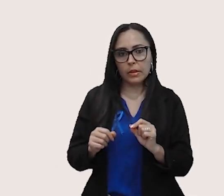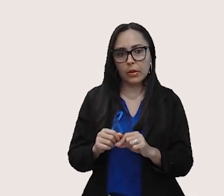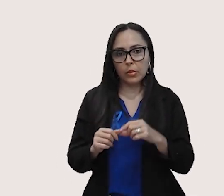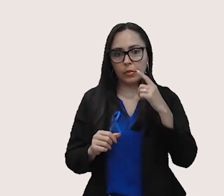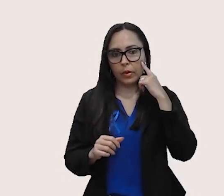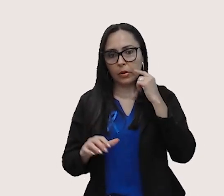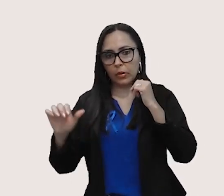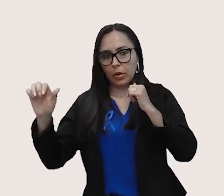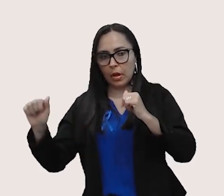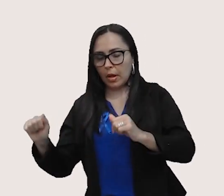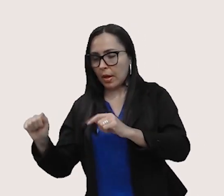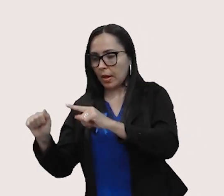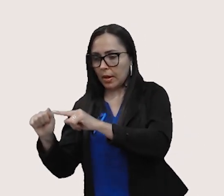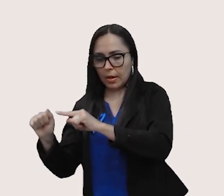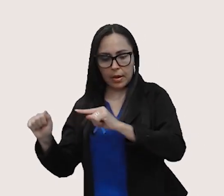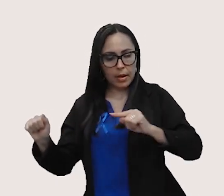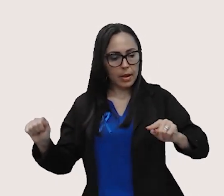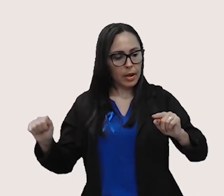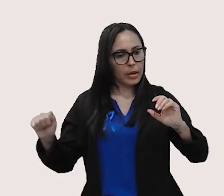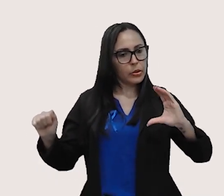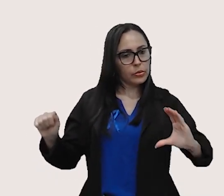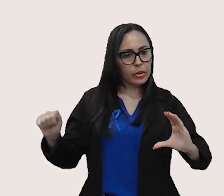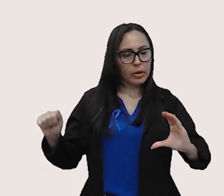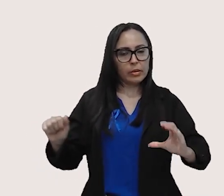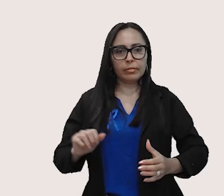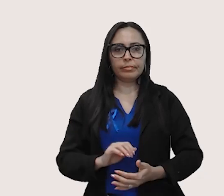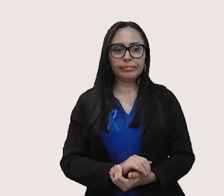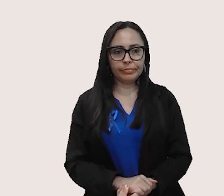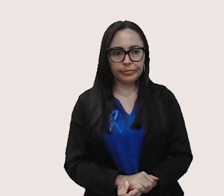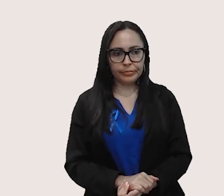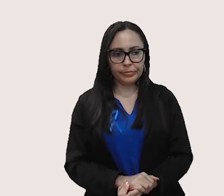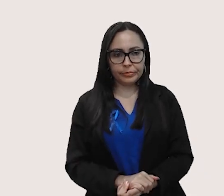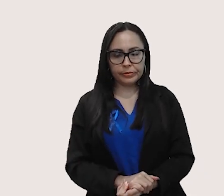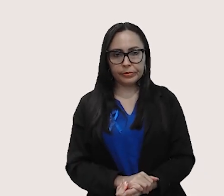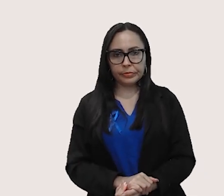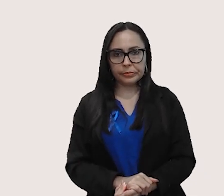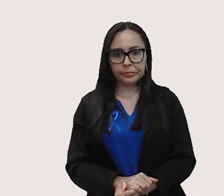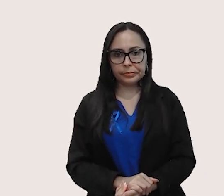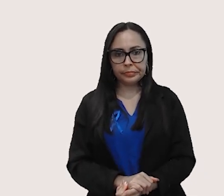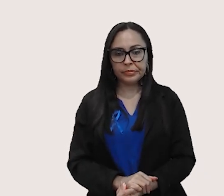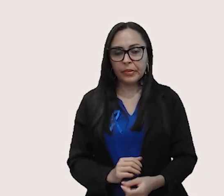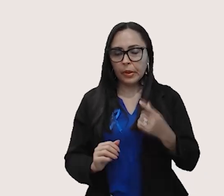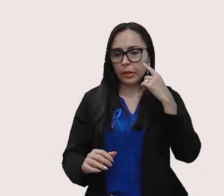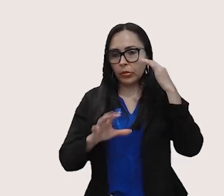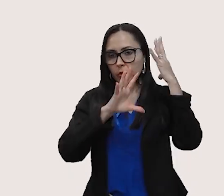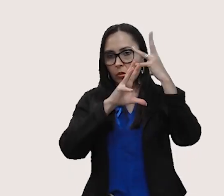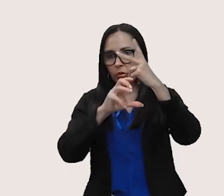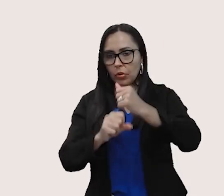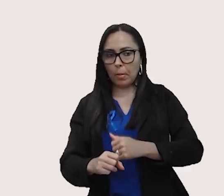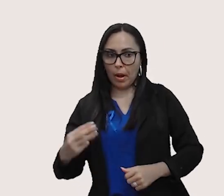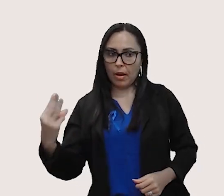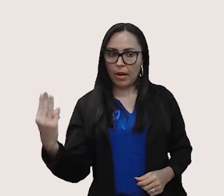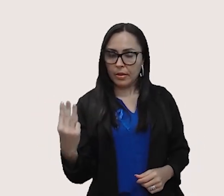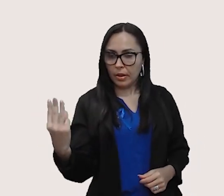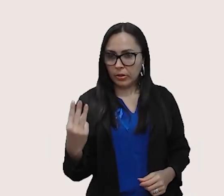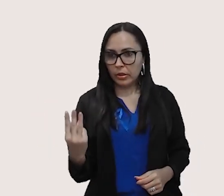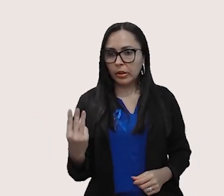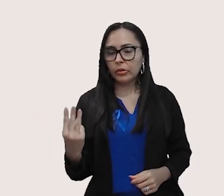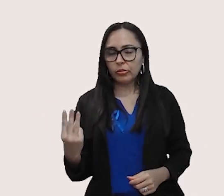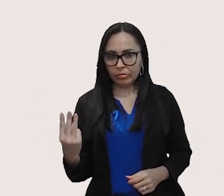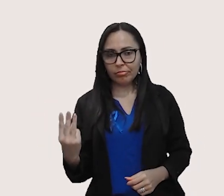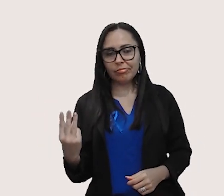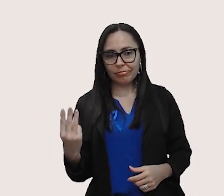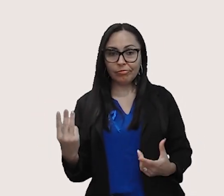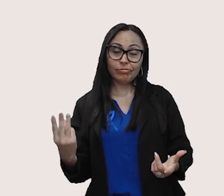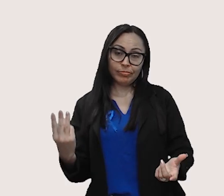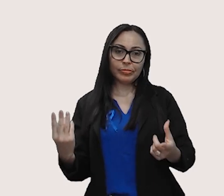A e o vértice C. Consequentemente, se eu somar essas três medidas, eu vou ter ali,